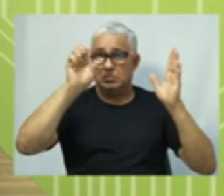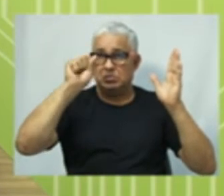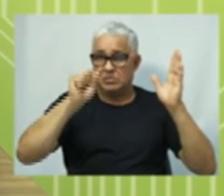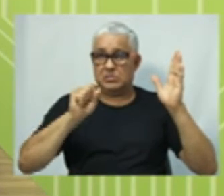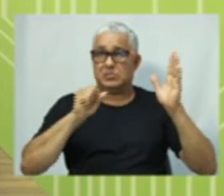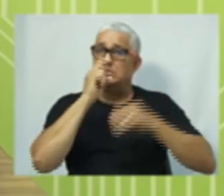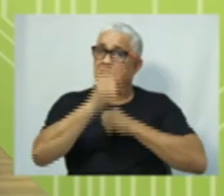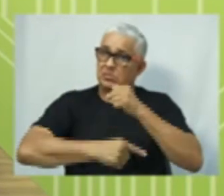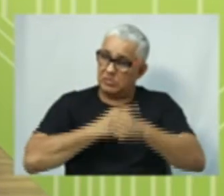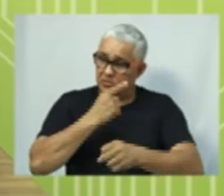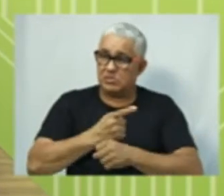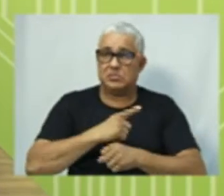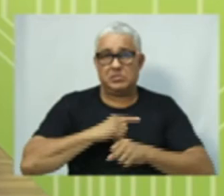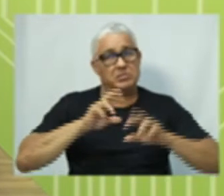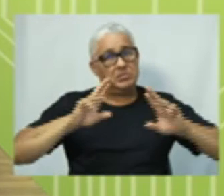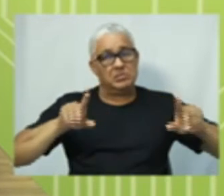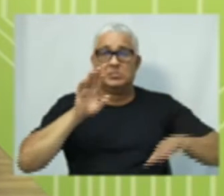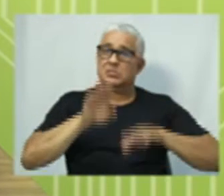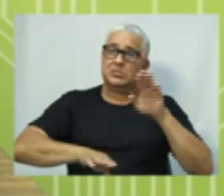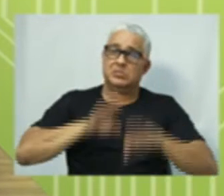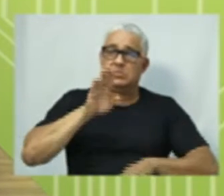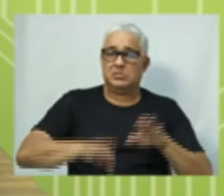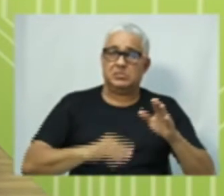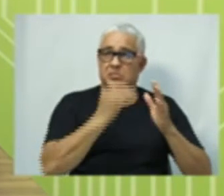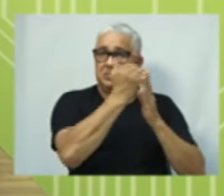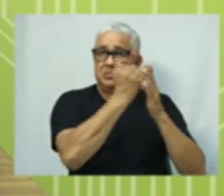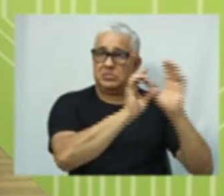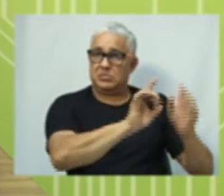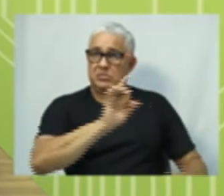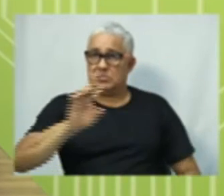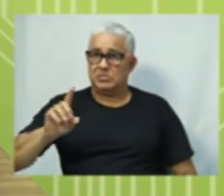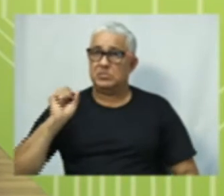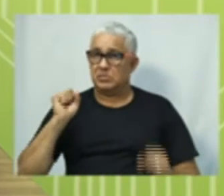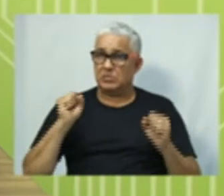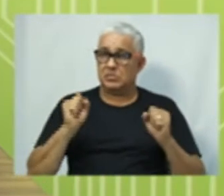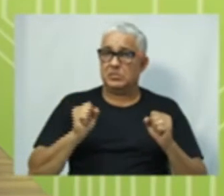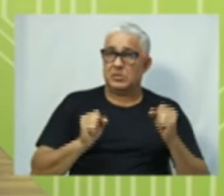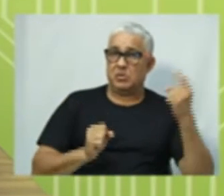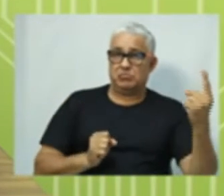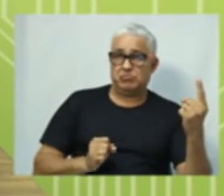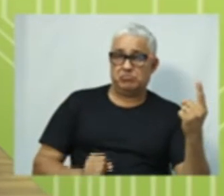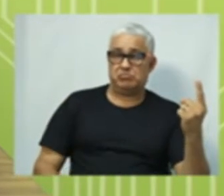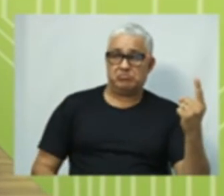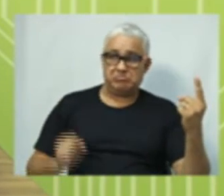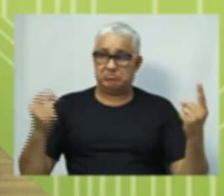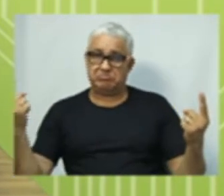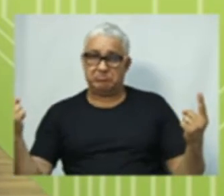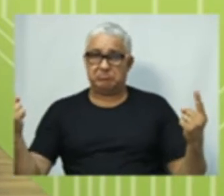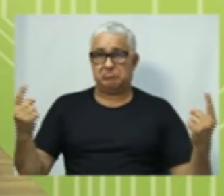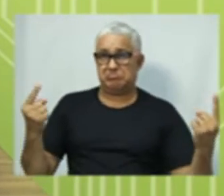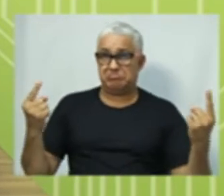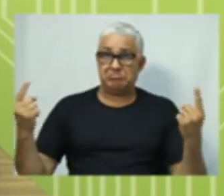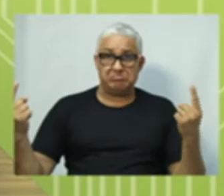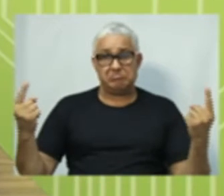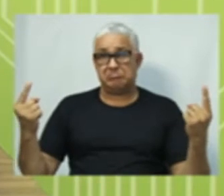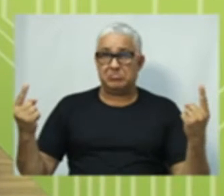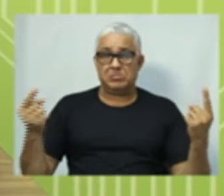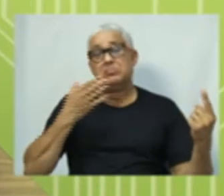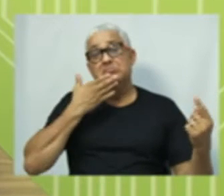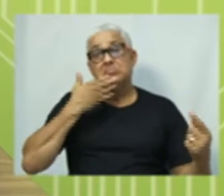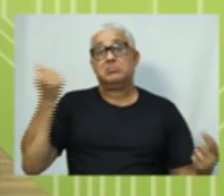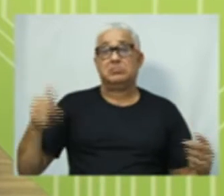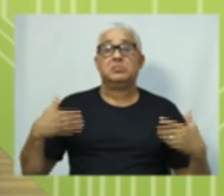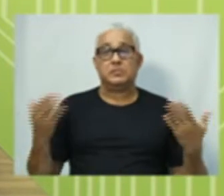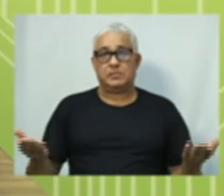anualmente, ok? Dependendo dessa faixa etária, ele pode ser enquadrado em uma ou outro regime. Qual é o melhor